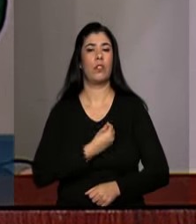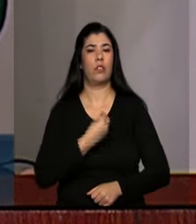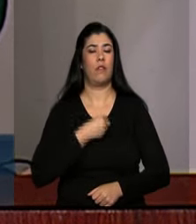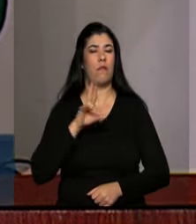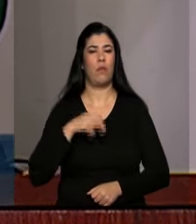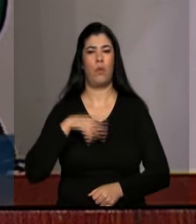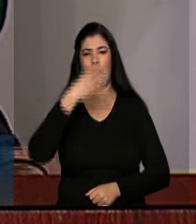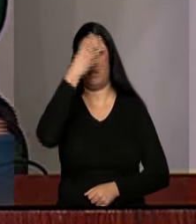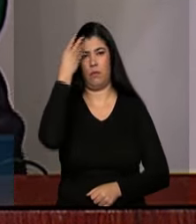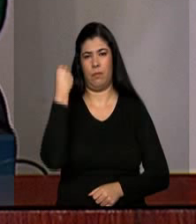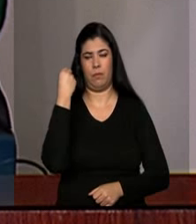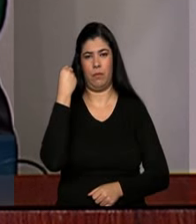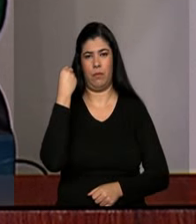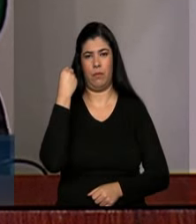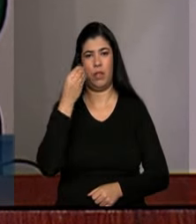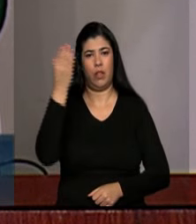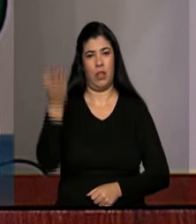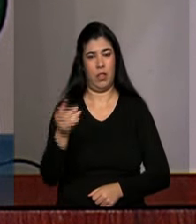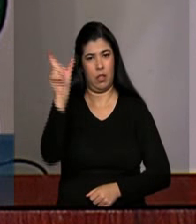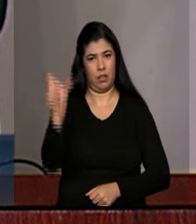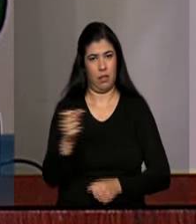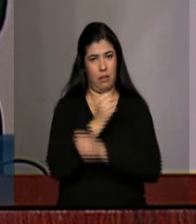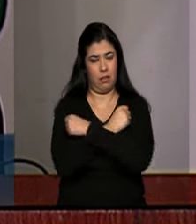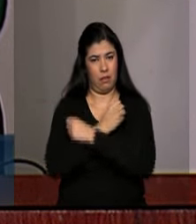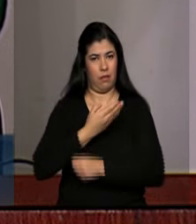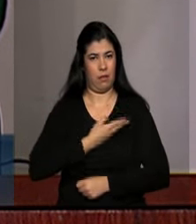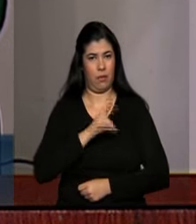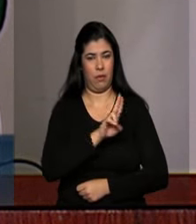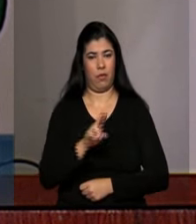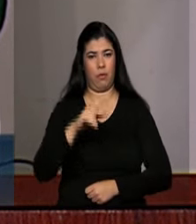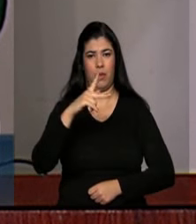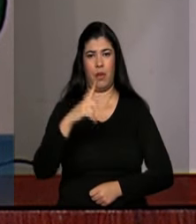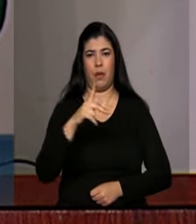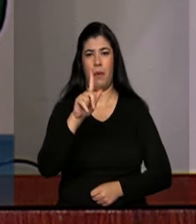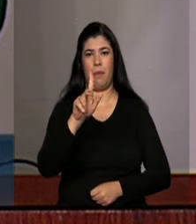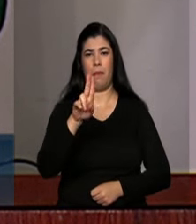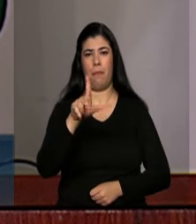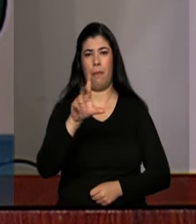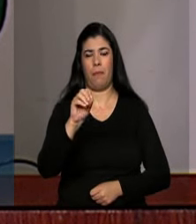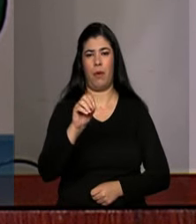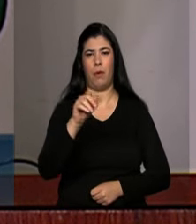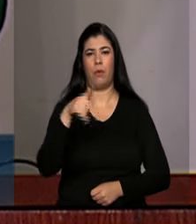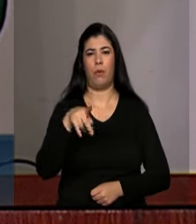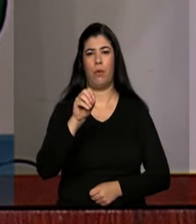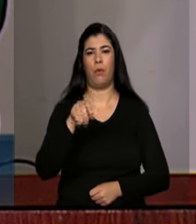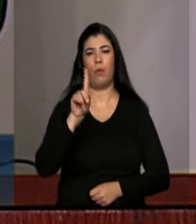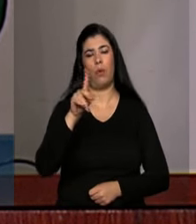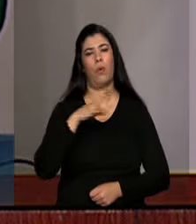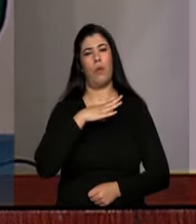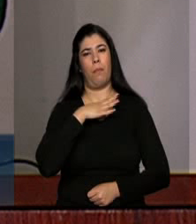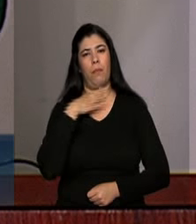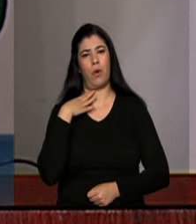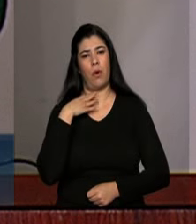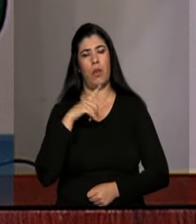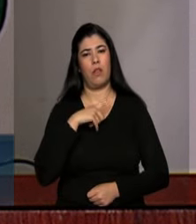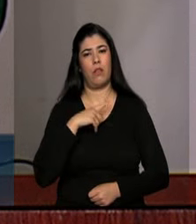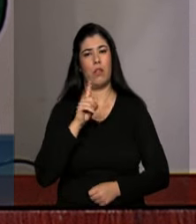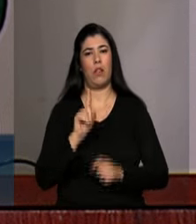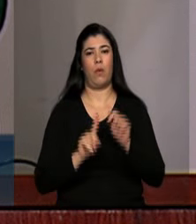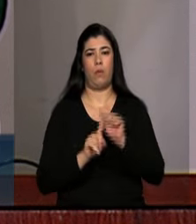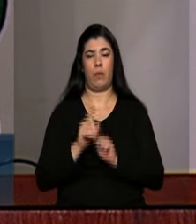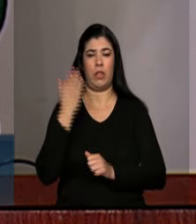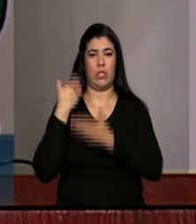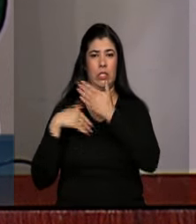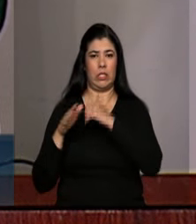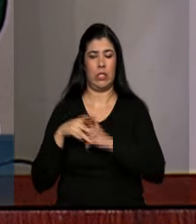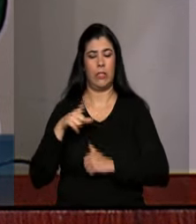memória. Ao nosso querido amigo Paulo Coelho, que nos deixou há pouco mais de um mês, nossa perene